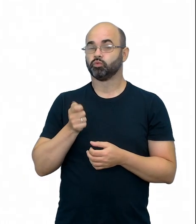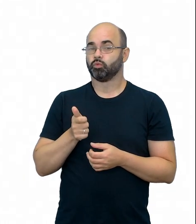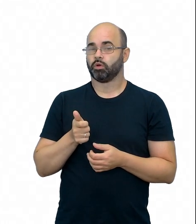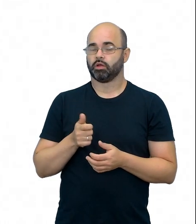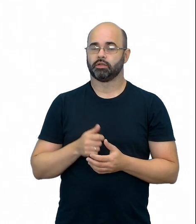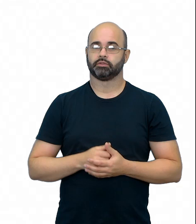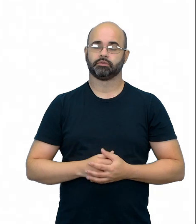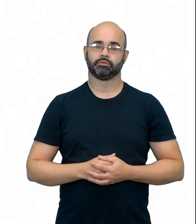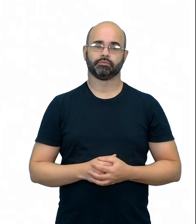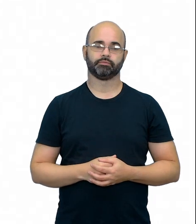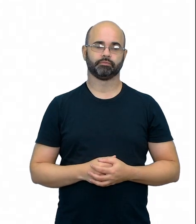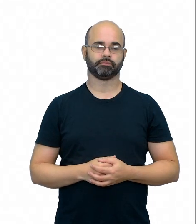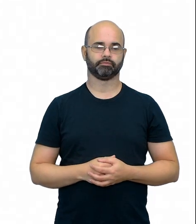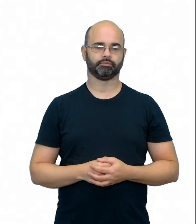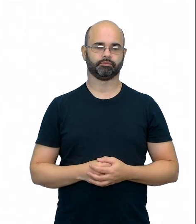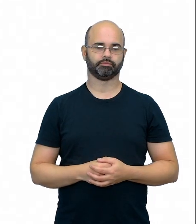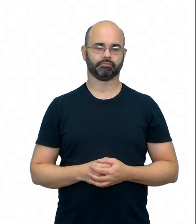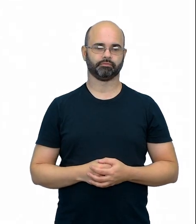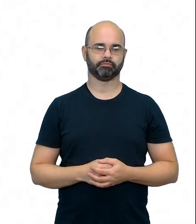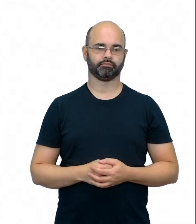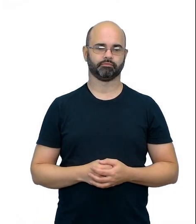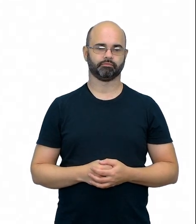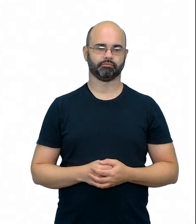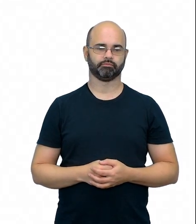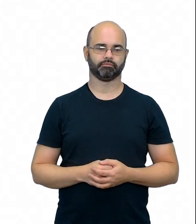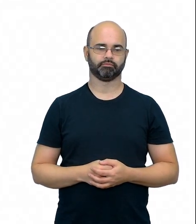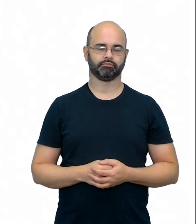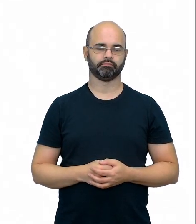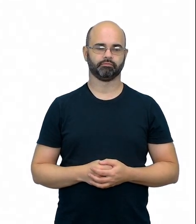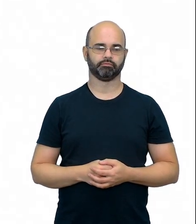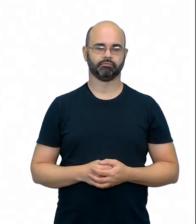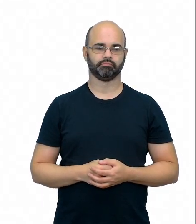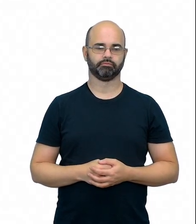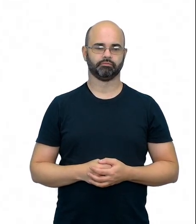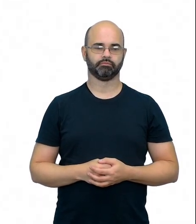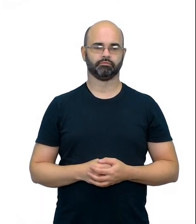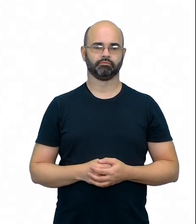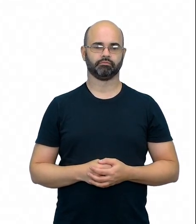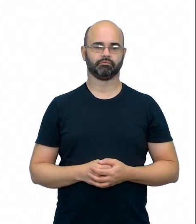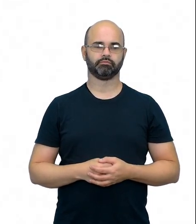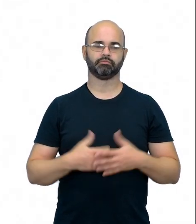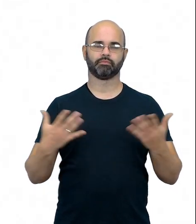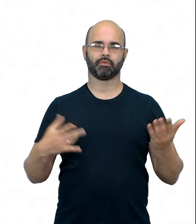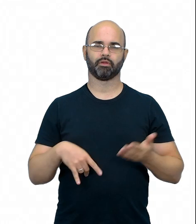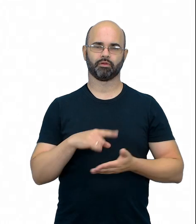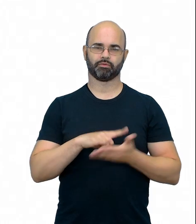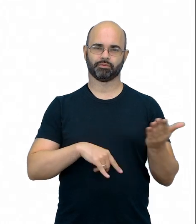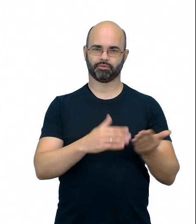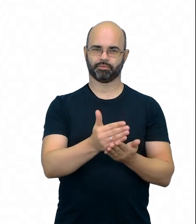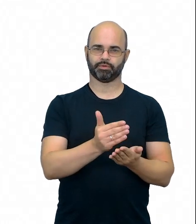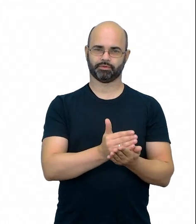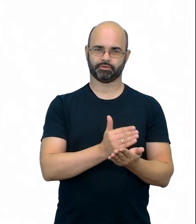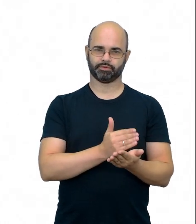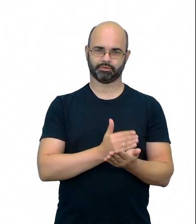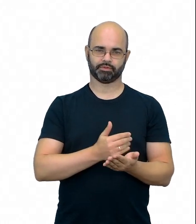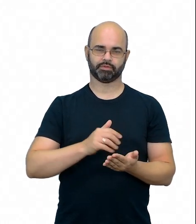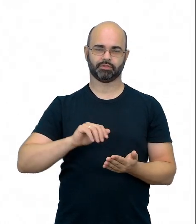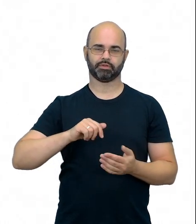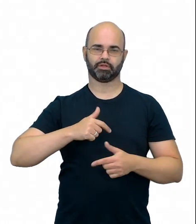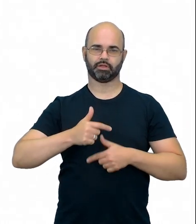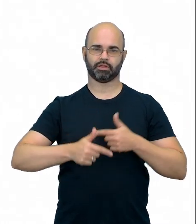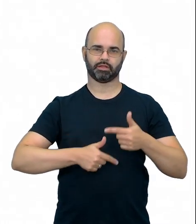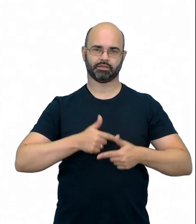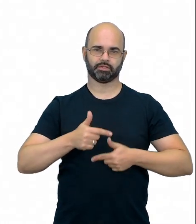Então, aqui, professores, nós temos uma análise sobre, a gente vai falar sobre os documentos, né, do currículo em ação, documento